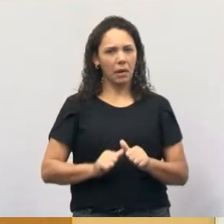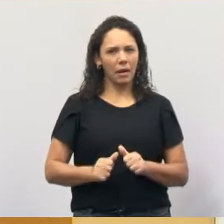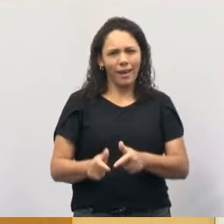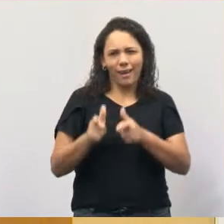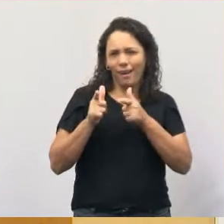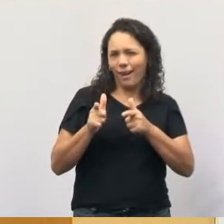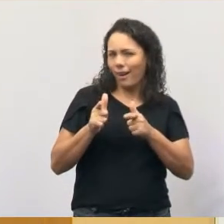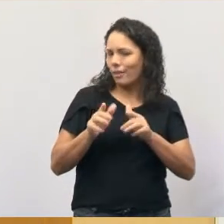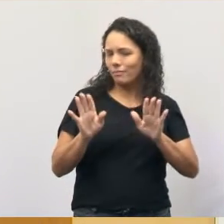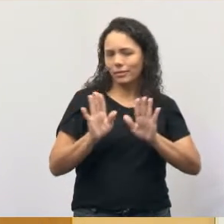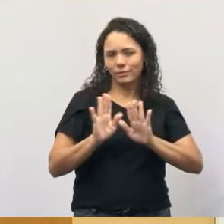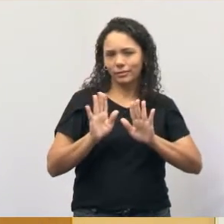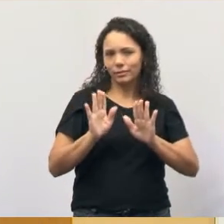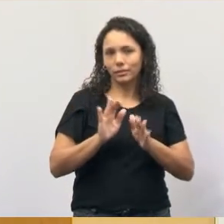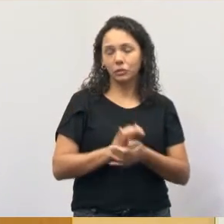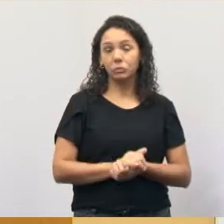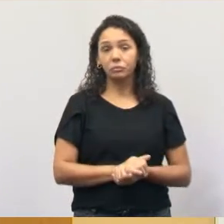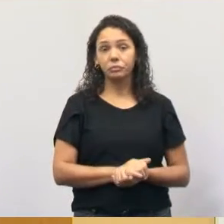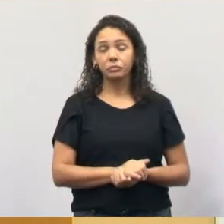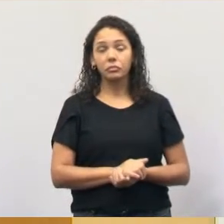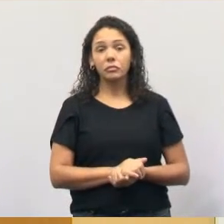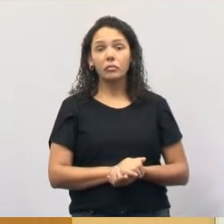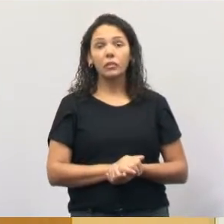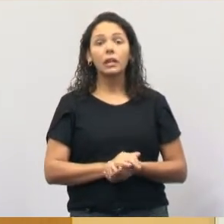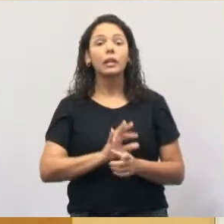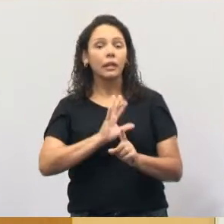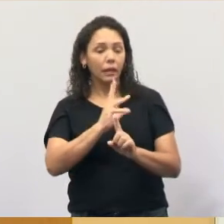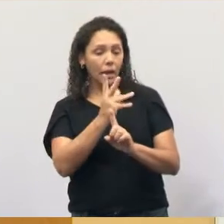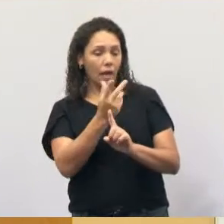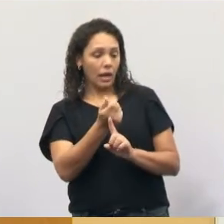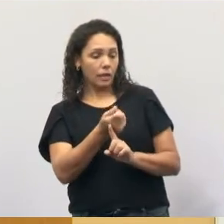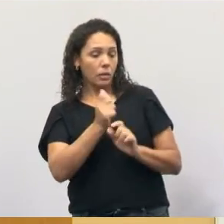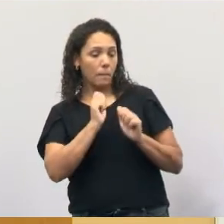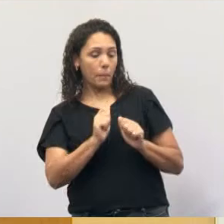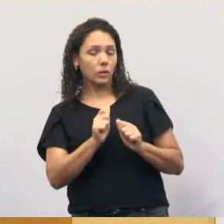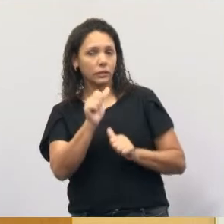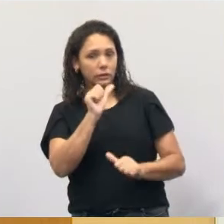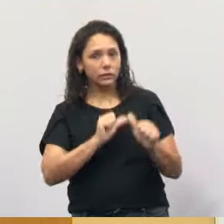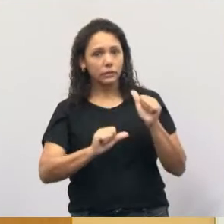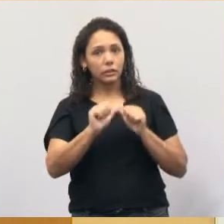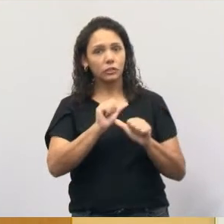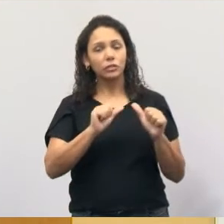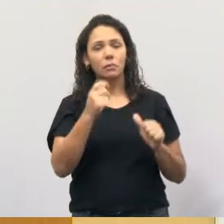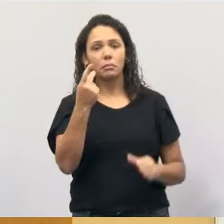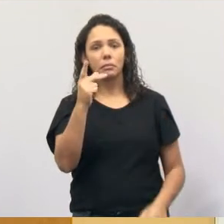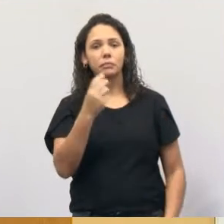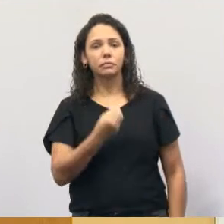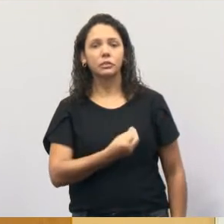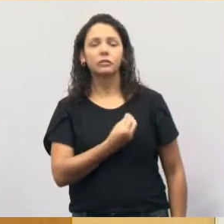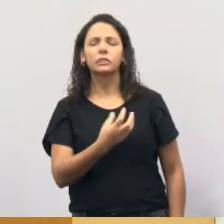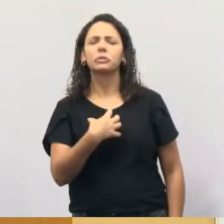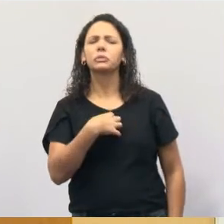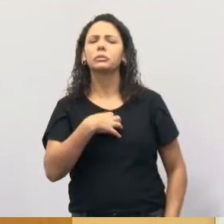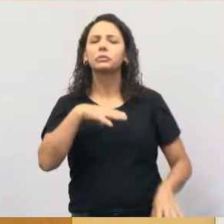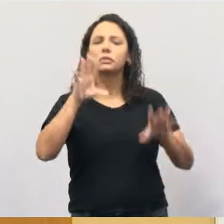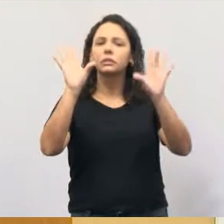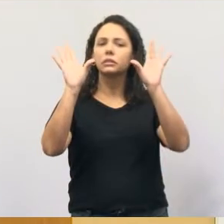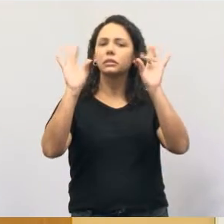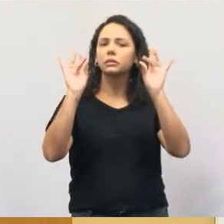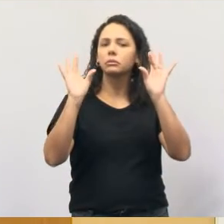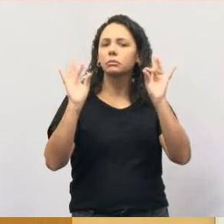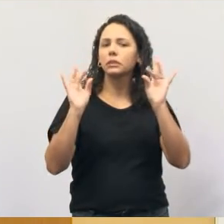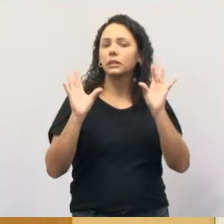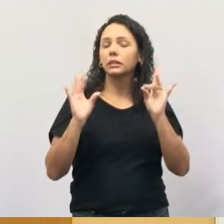fiel à sua pátria, né? Que a arte transforme a sua vida de maneira brilhante, que a arte